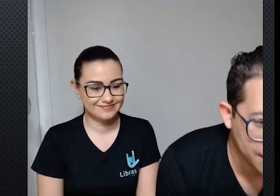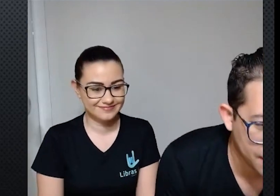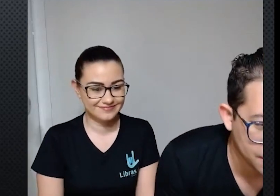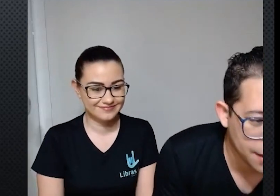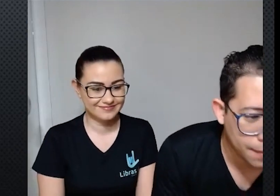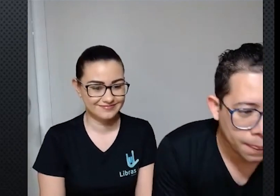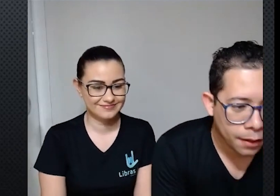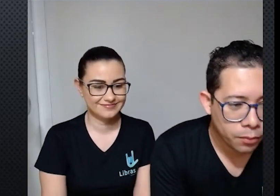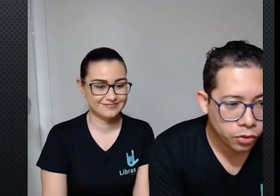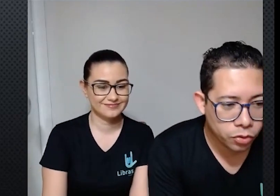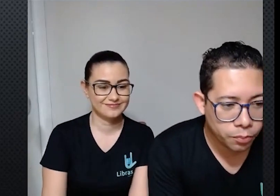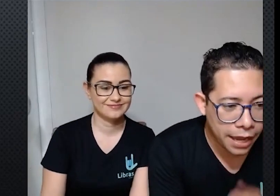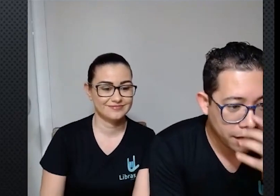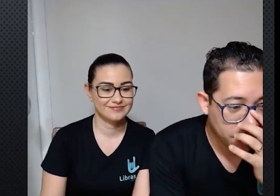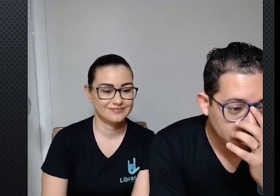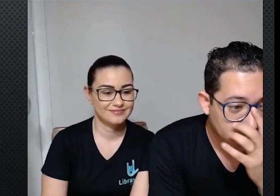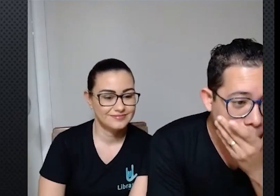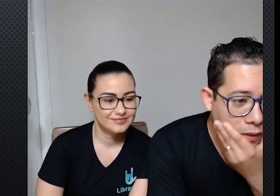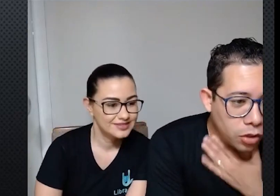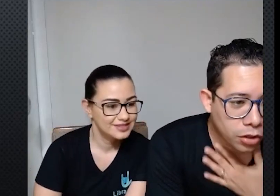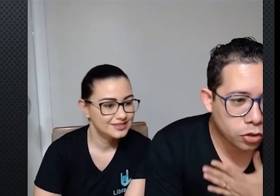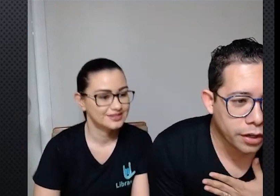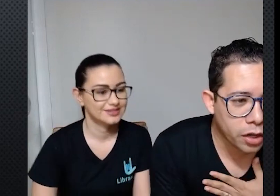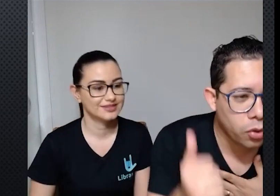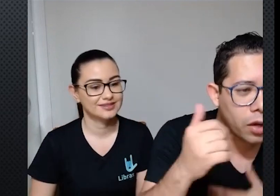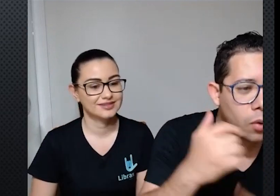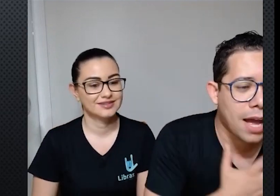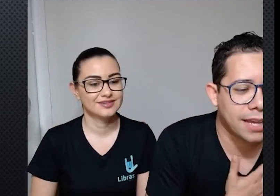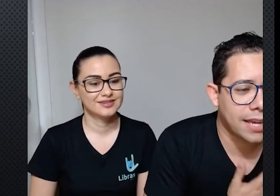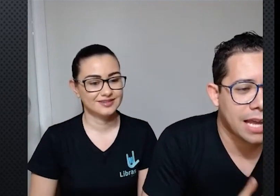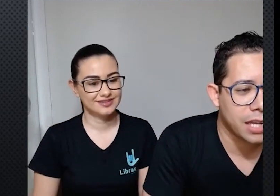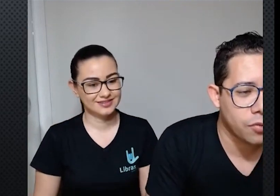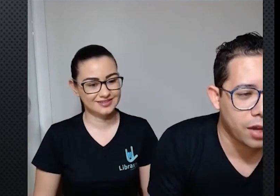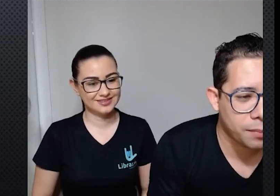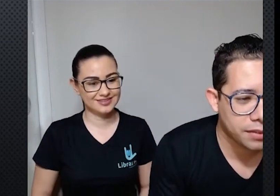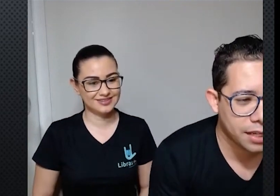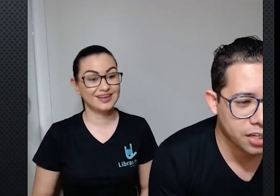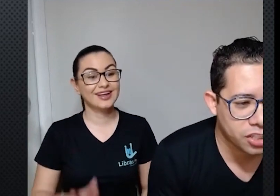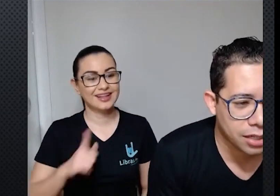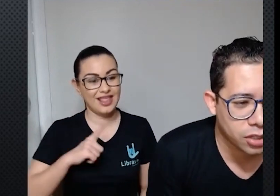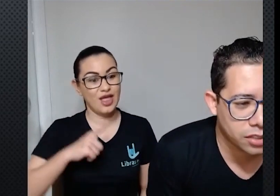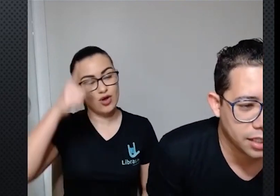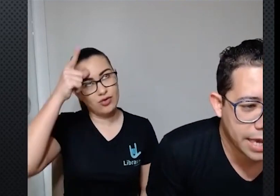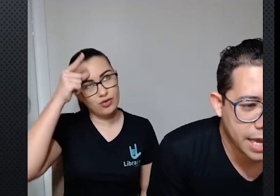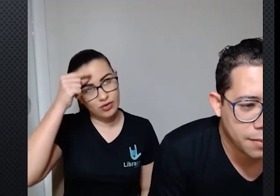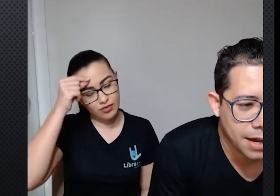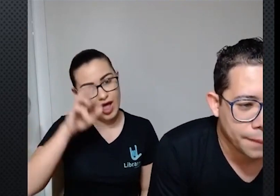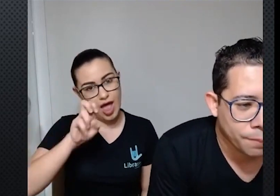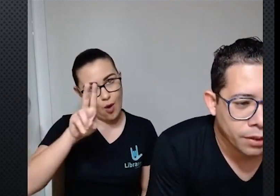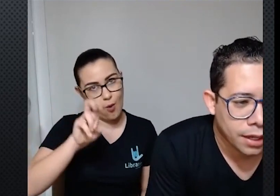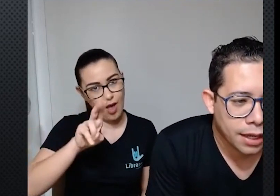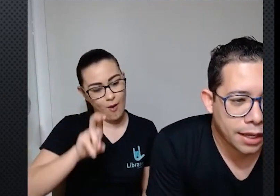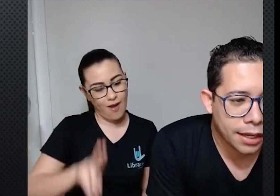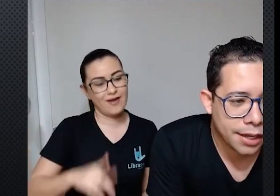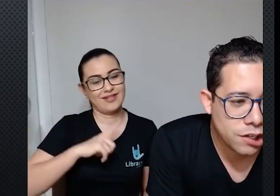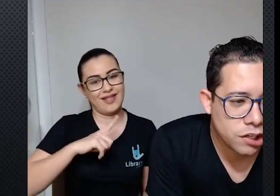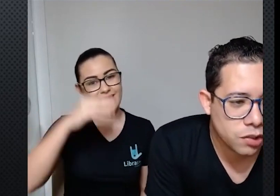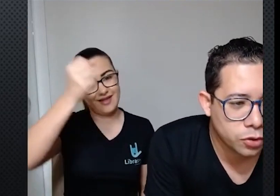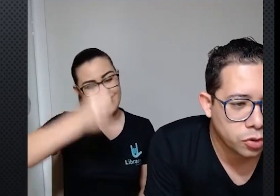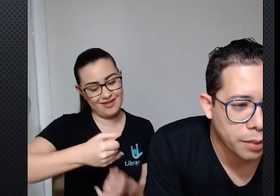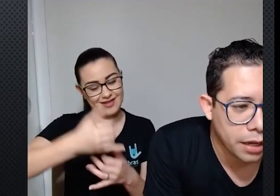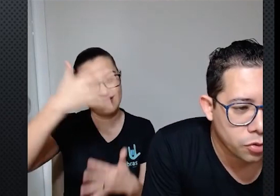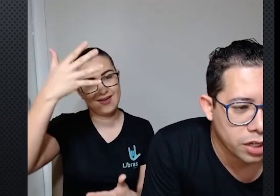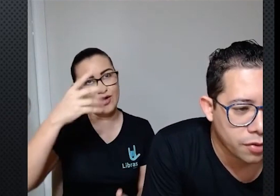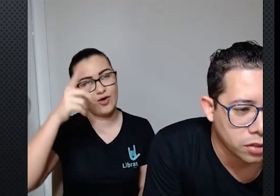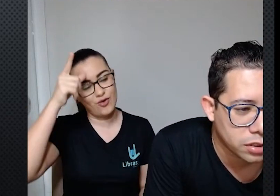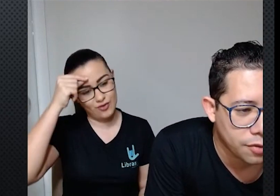Beleza, beleza. Muito bem. O pessoal gritou eu. Ai, que alívio, hein? Pensei que a gente tava sozinho, Kerima.